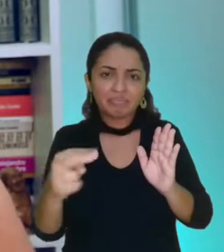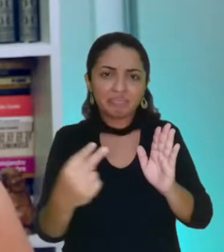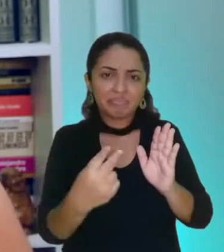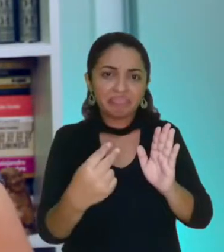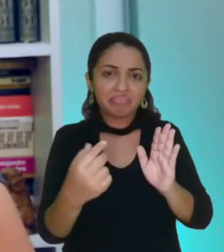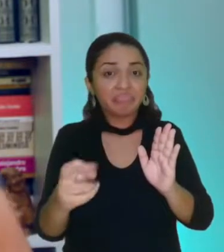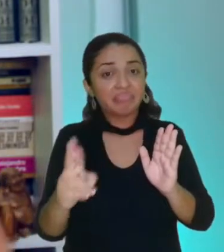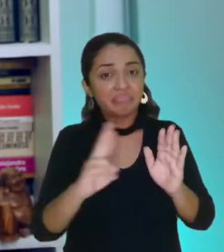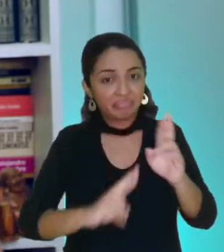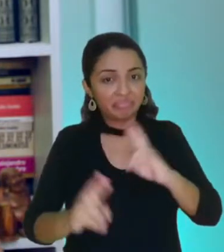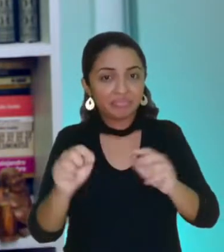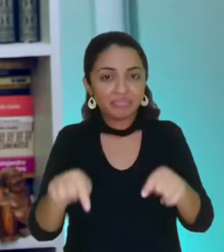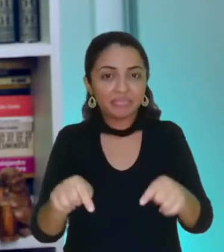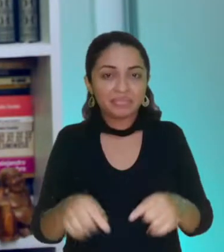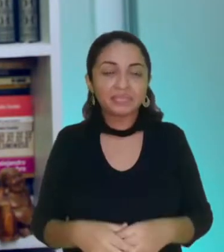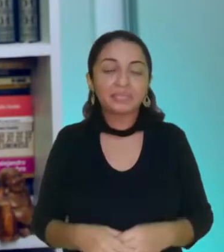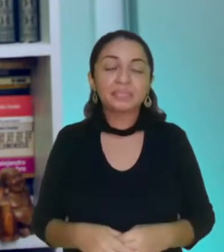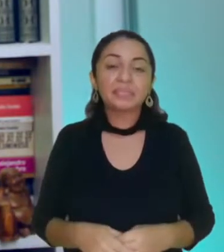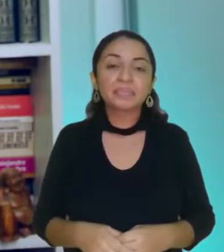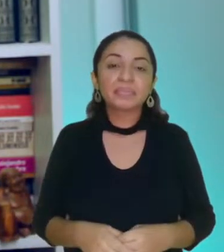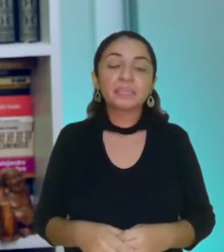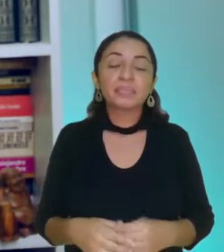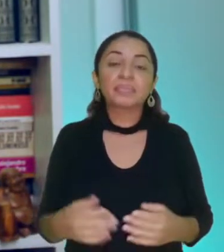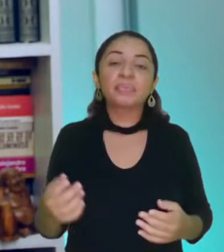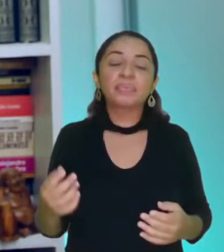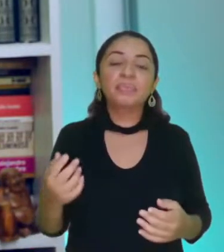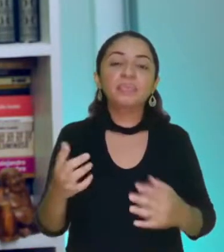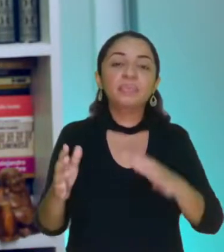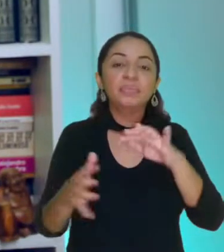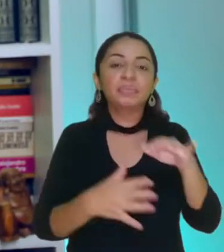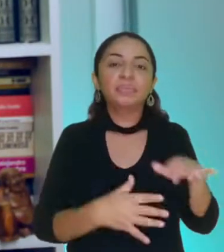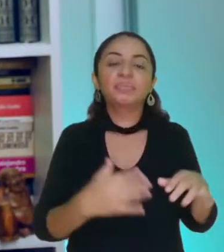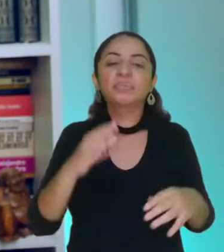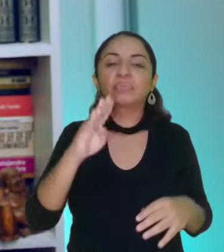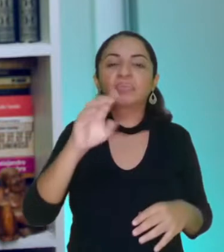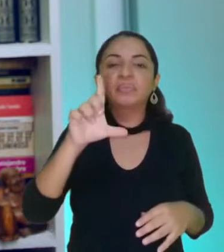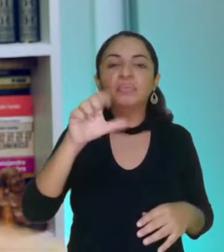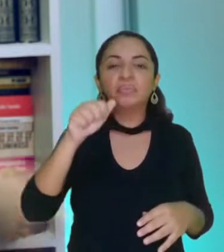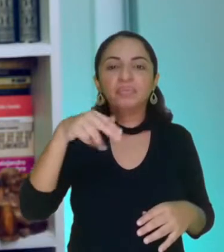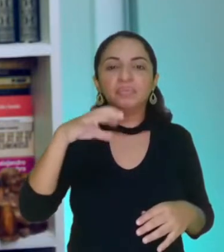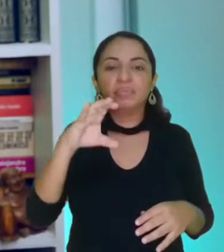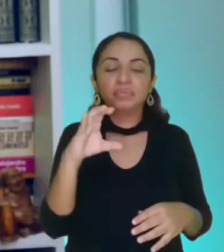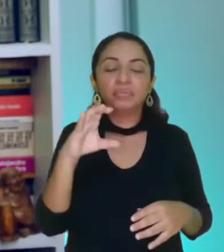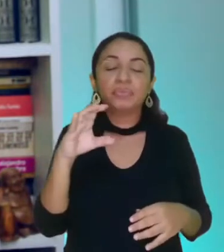aqui a sequência aqui dos livros aqui. Maurice